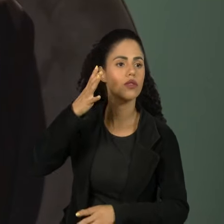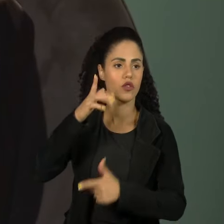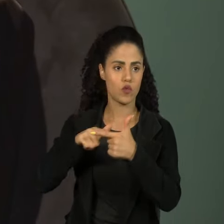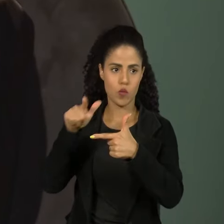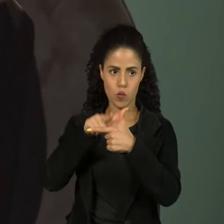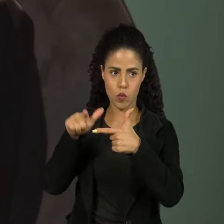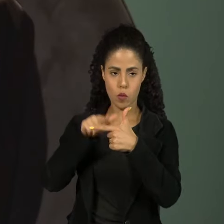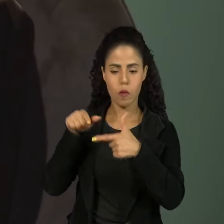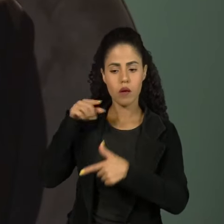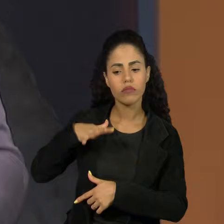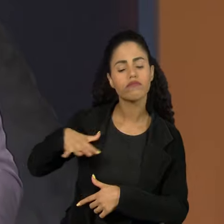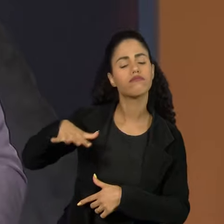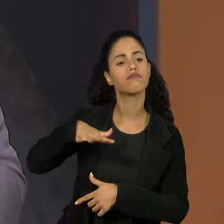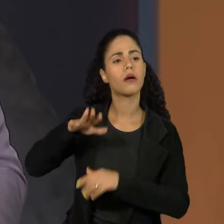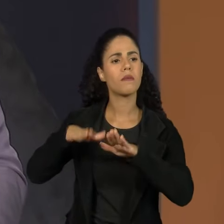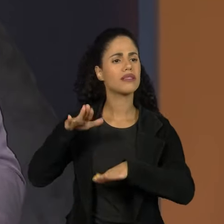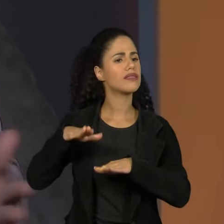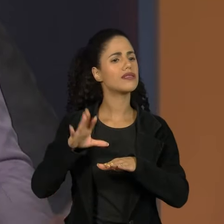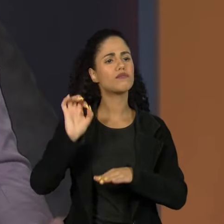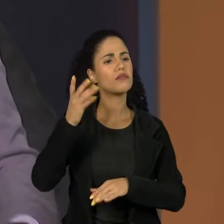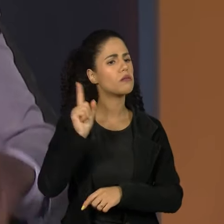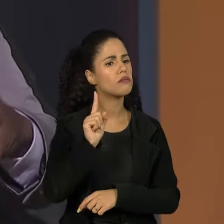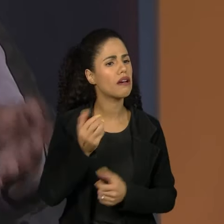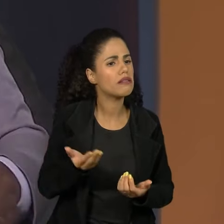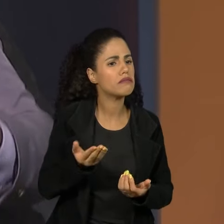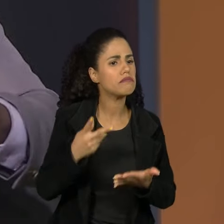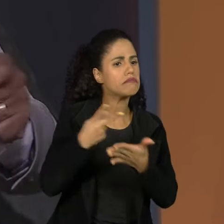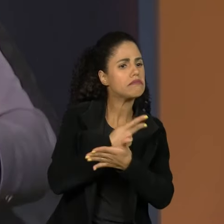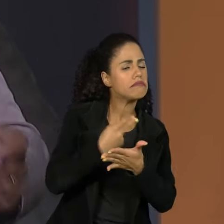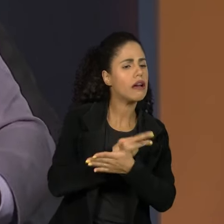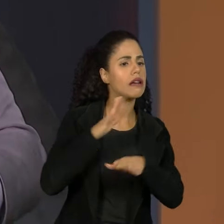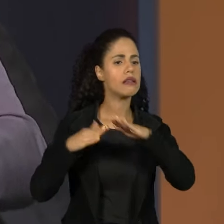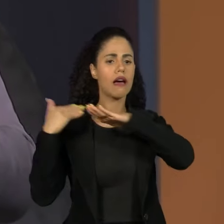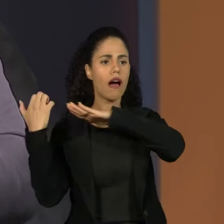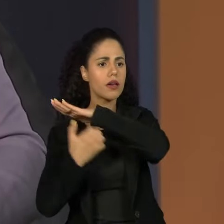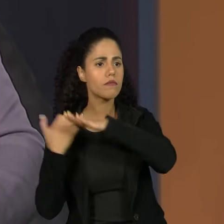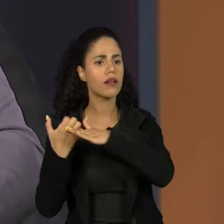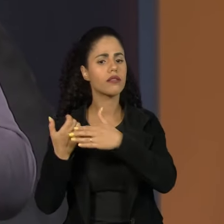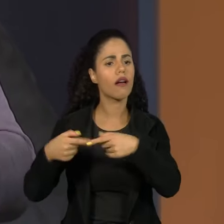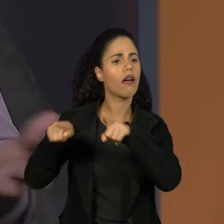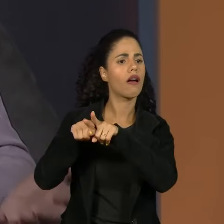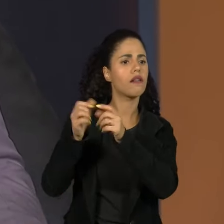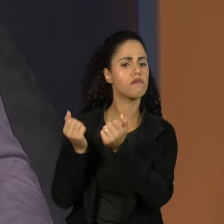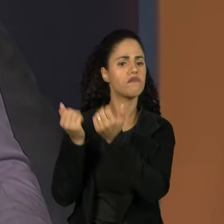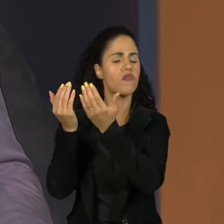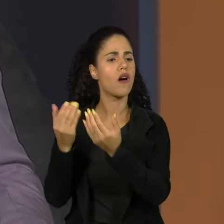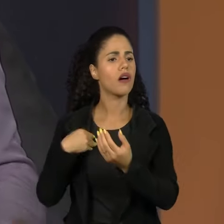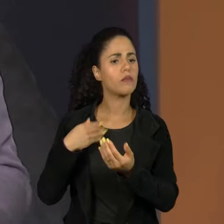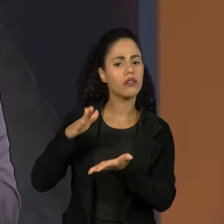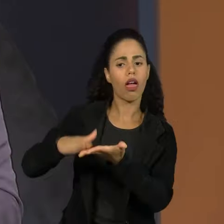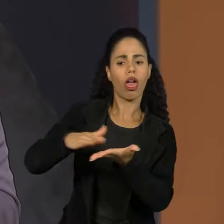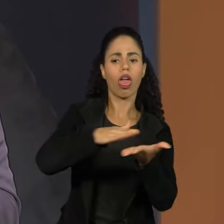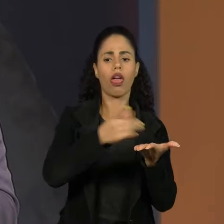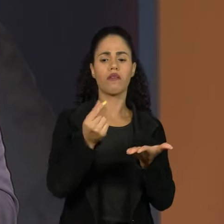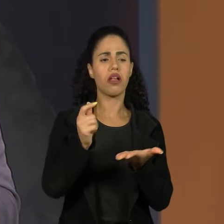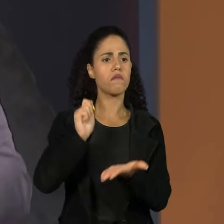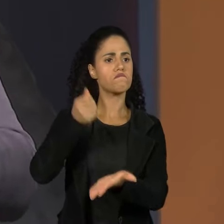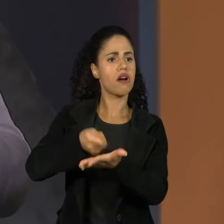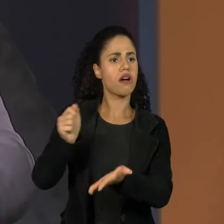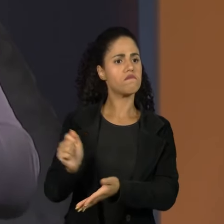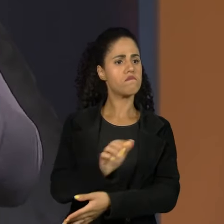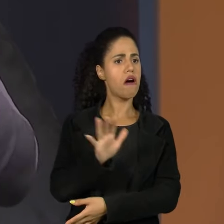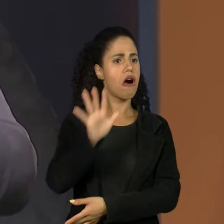comunidade, né? E nem sempre é isso que acontece, né? Pelo contrário, as empresas patenteiam os inventos e depois cobram um preço altíssimo, né?